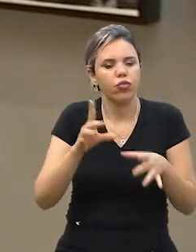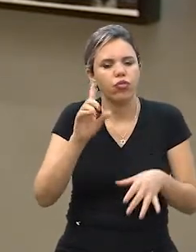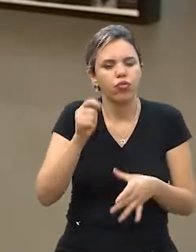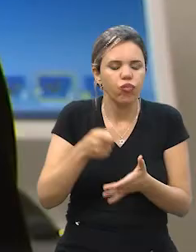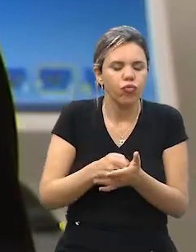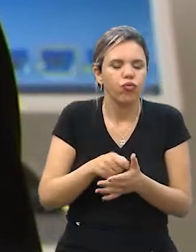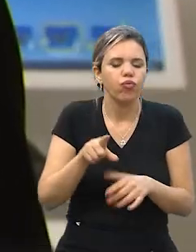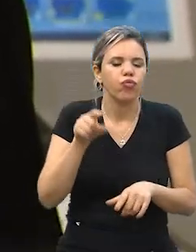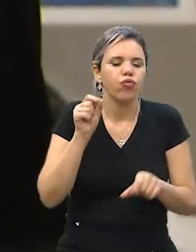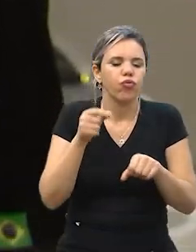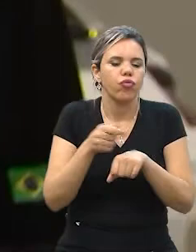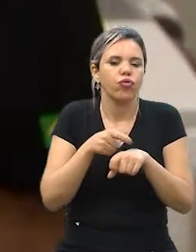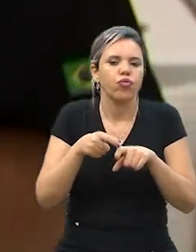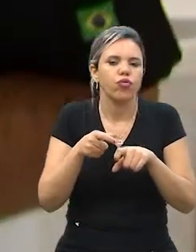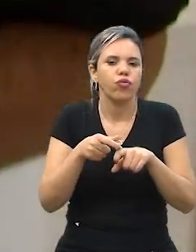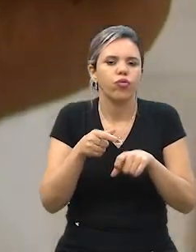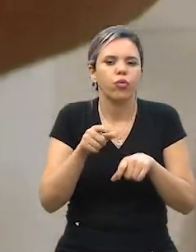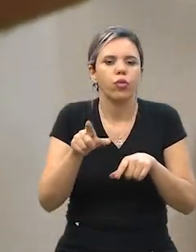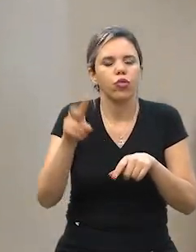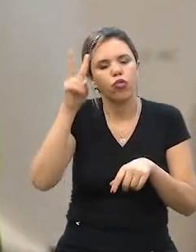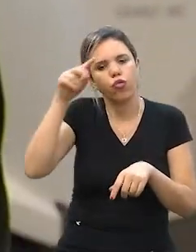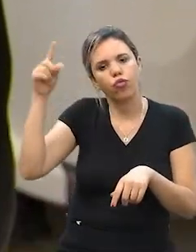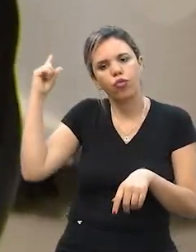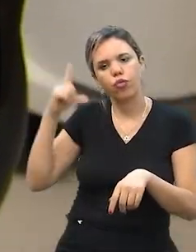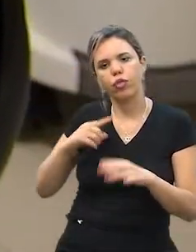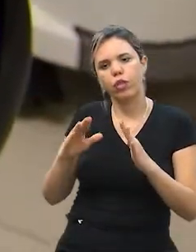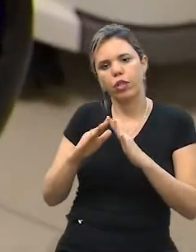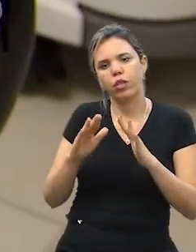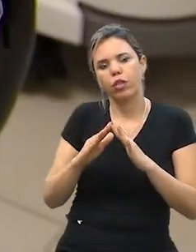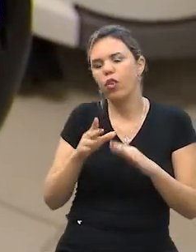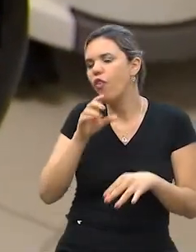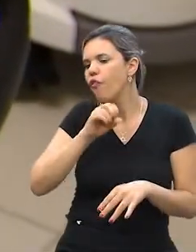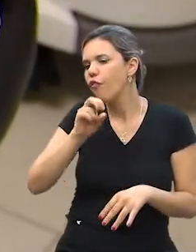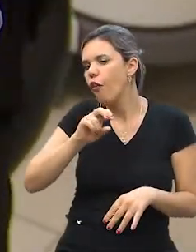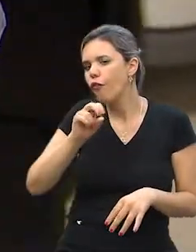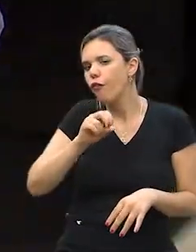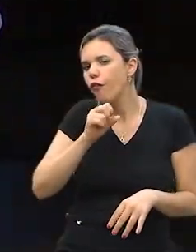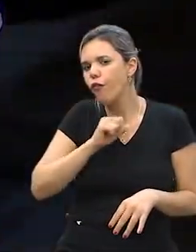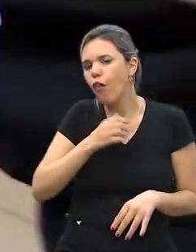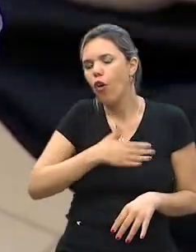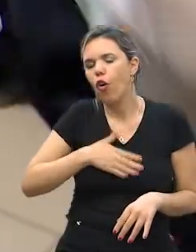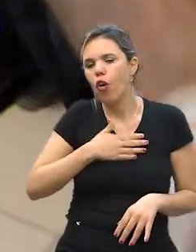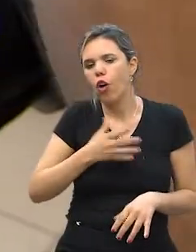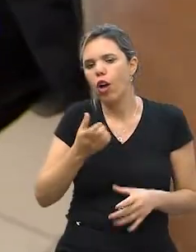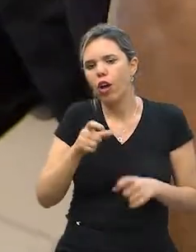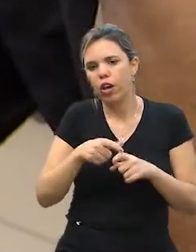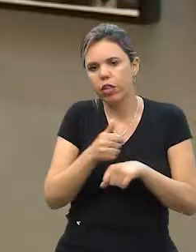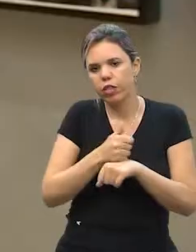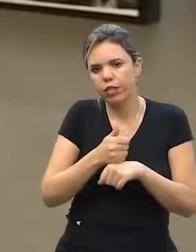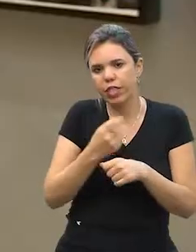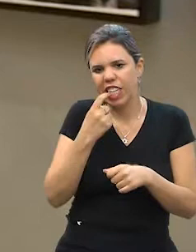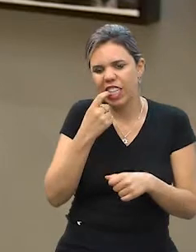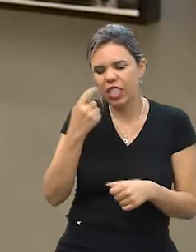odontologia foi por uma história que tinha em casa, que meu avô gostaria de ser dentista,